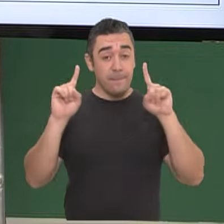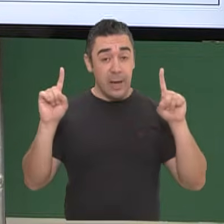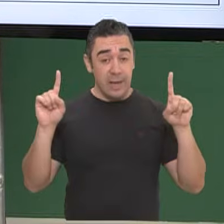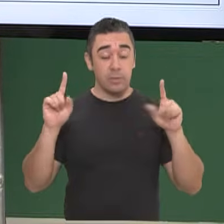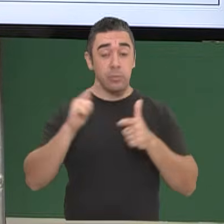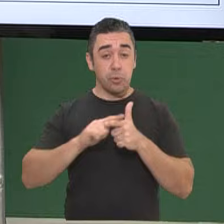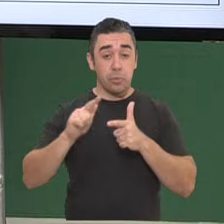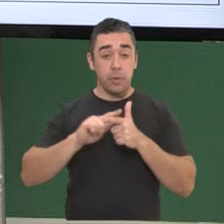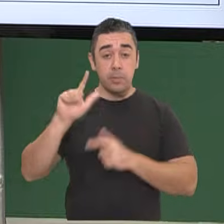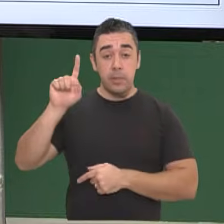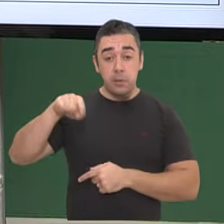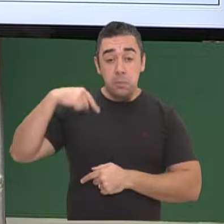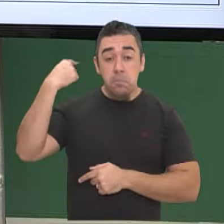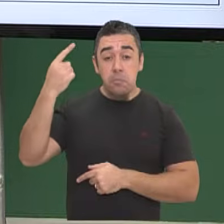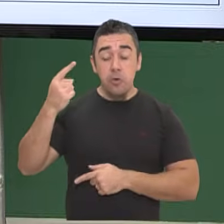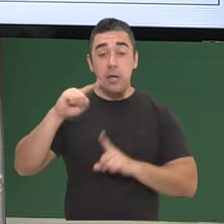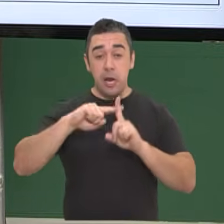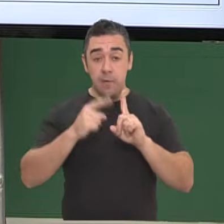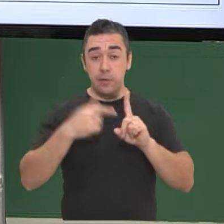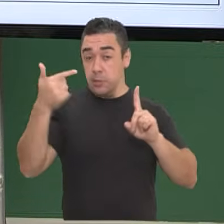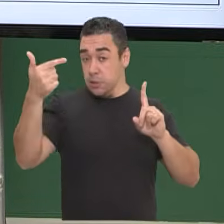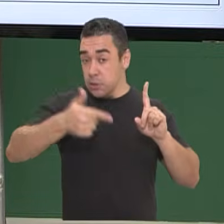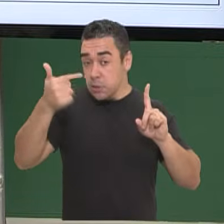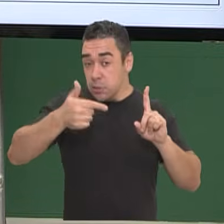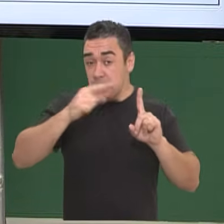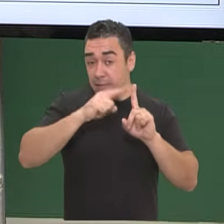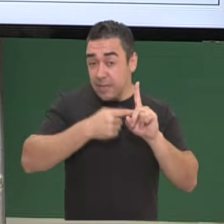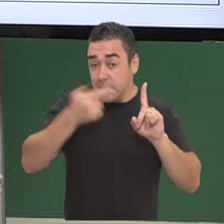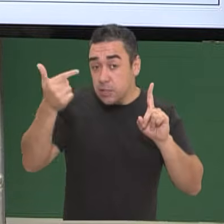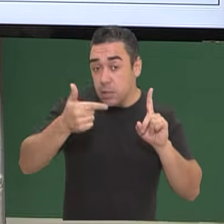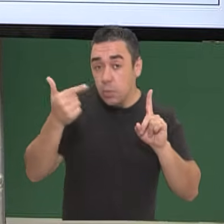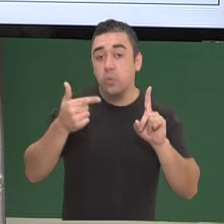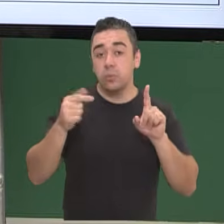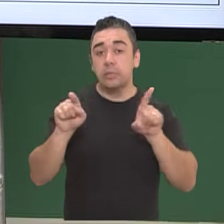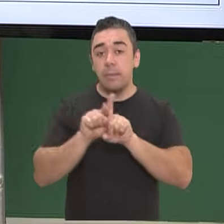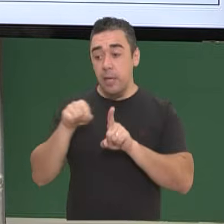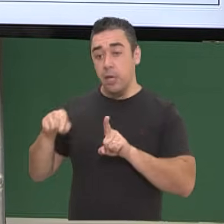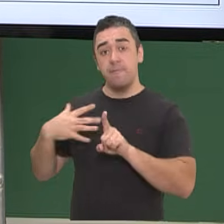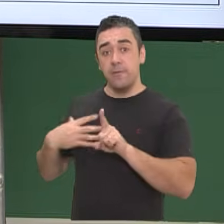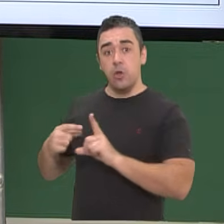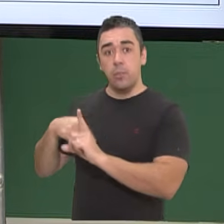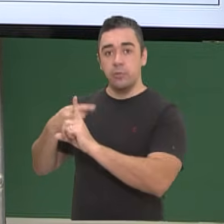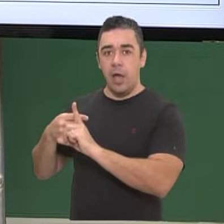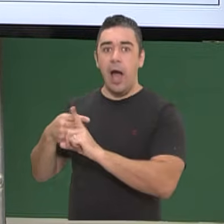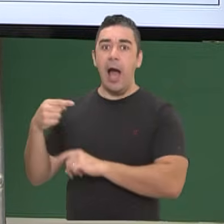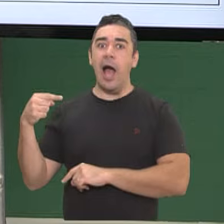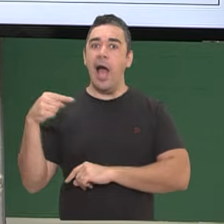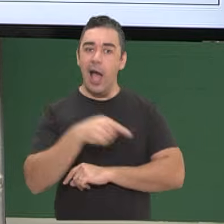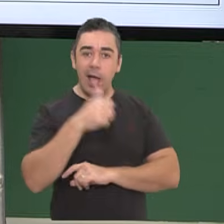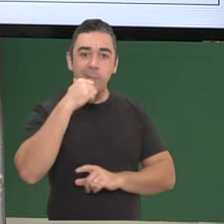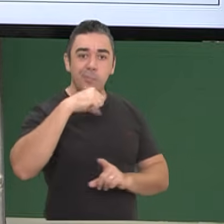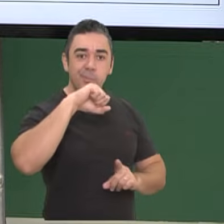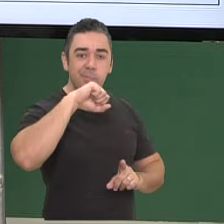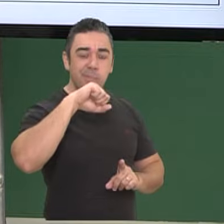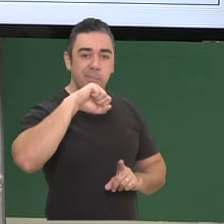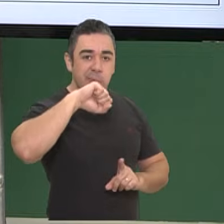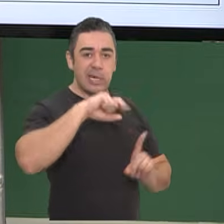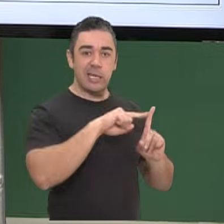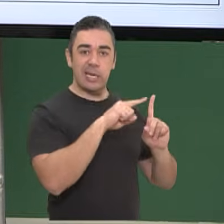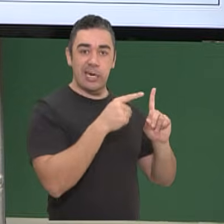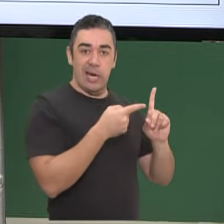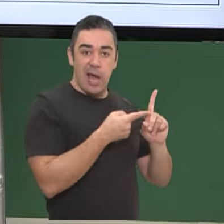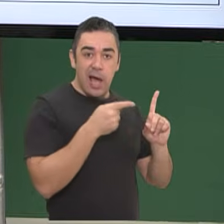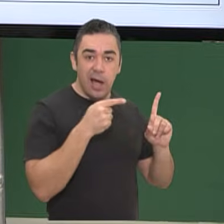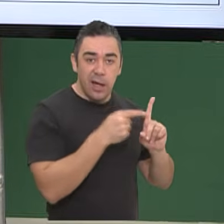O problema está a partir do segundo filho, que também for RH positivo, tá? Por quê? Porque quando a mulher engravidar novamente, se o outro